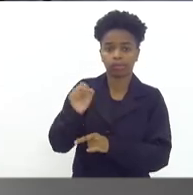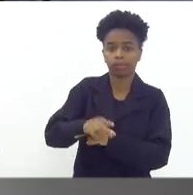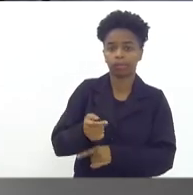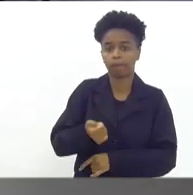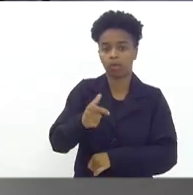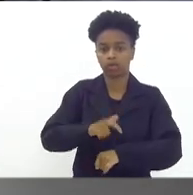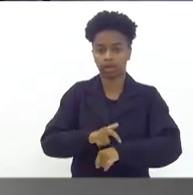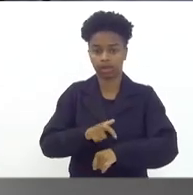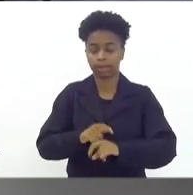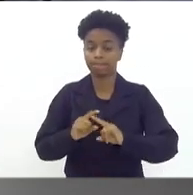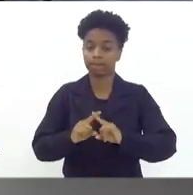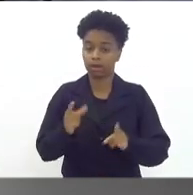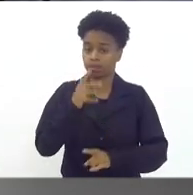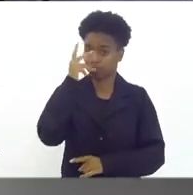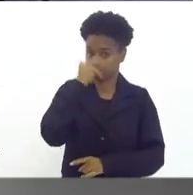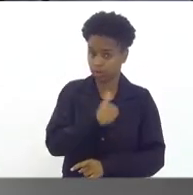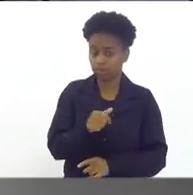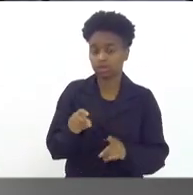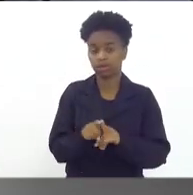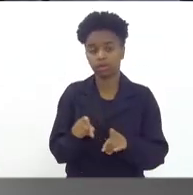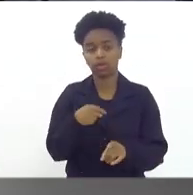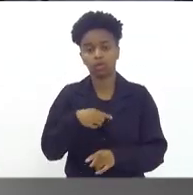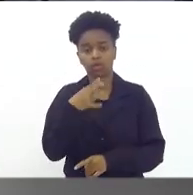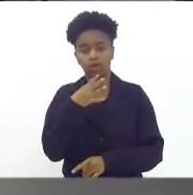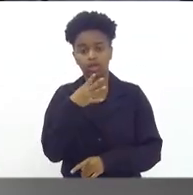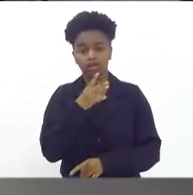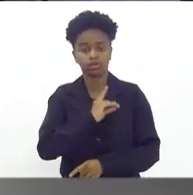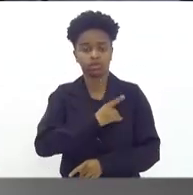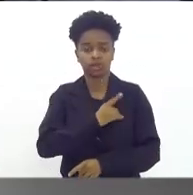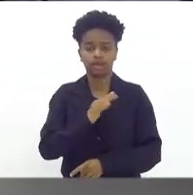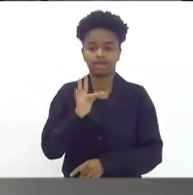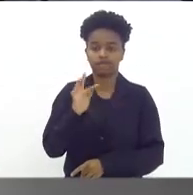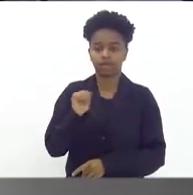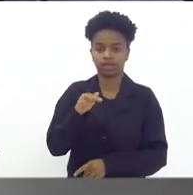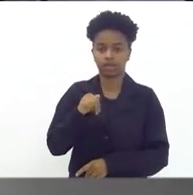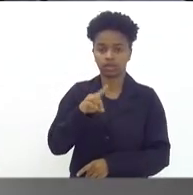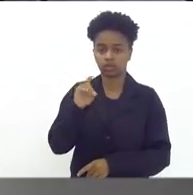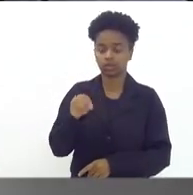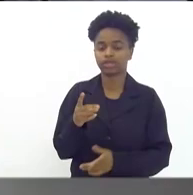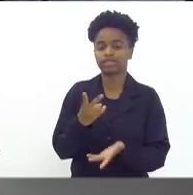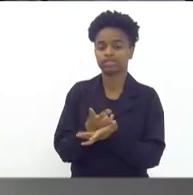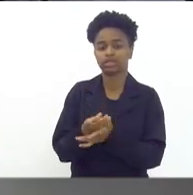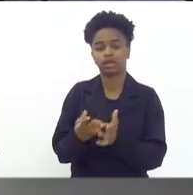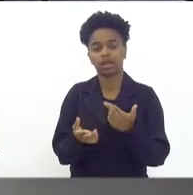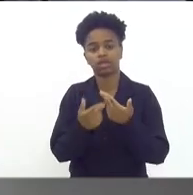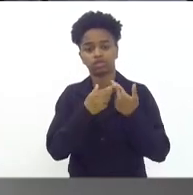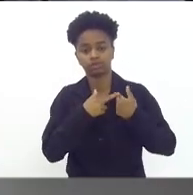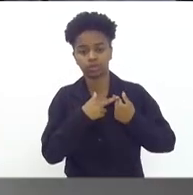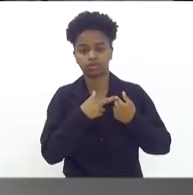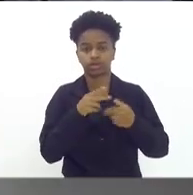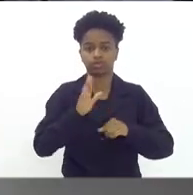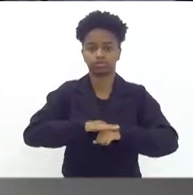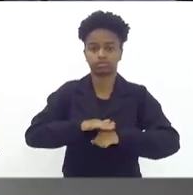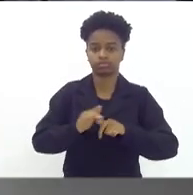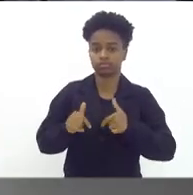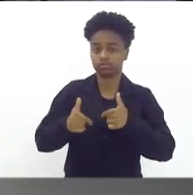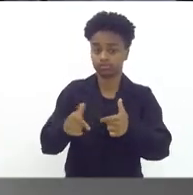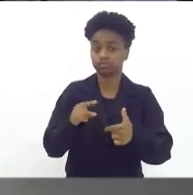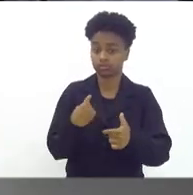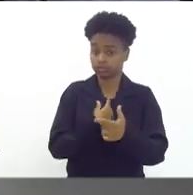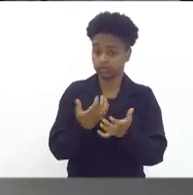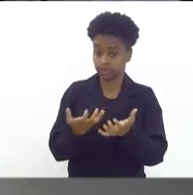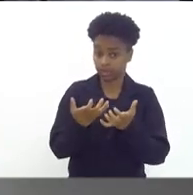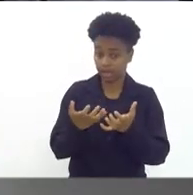então isso é muito bonito com isso também o delegado Fernando teve umas sempre foi responsável pelos seus atos é isso que a gente